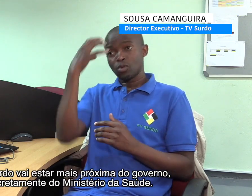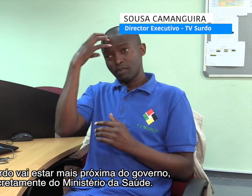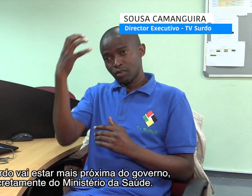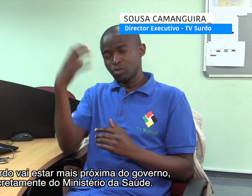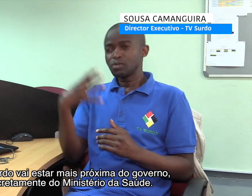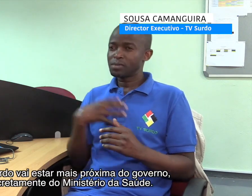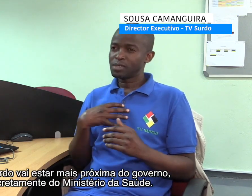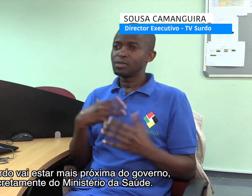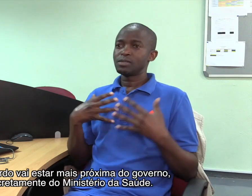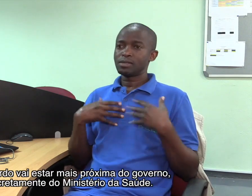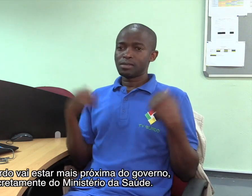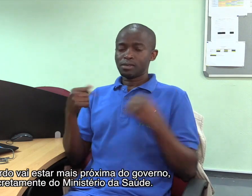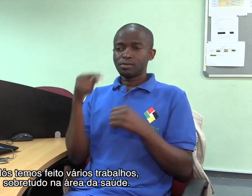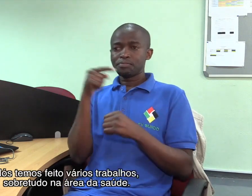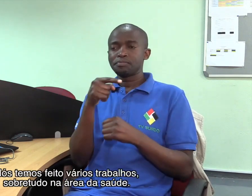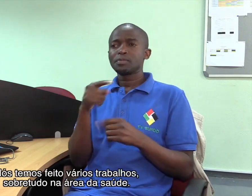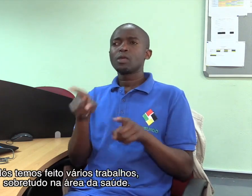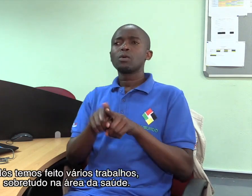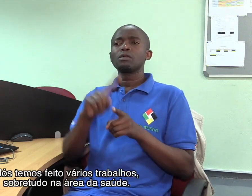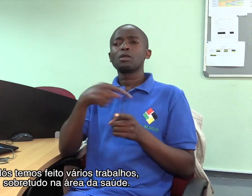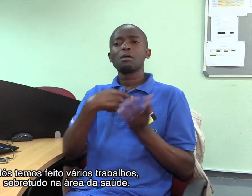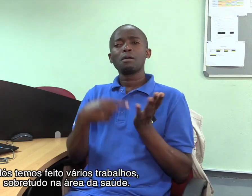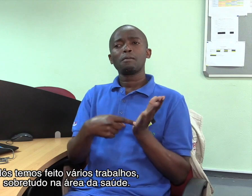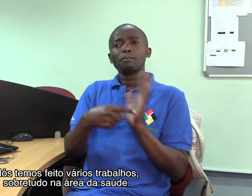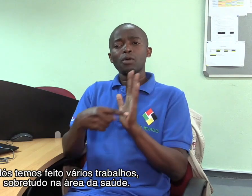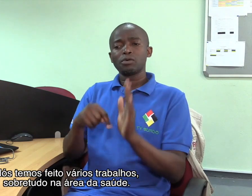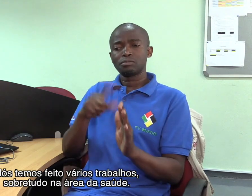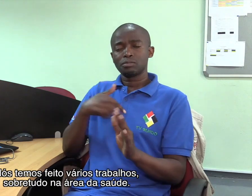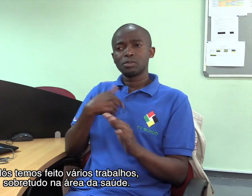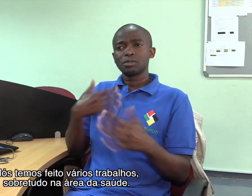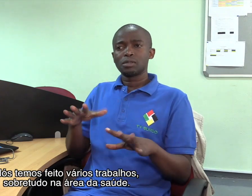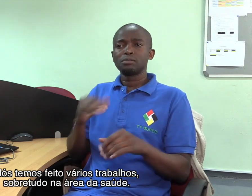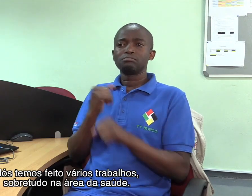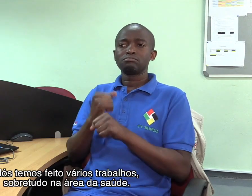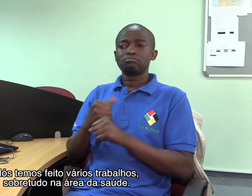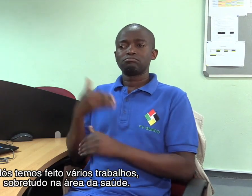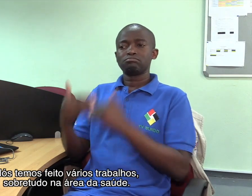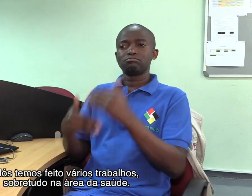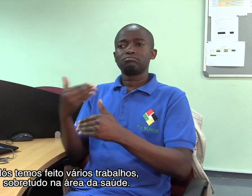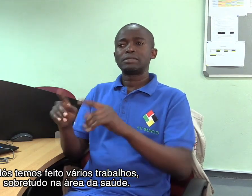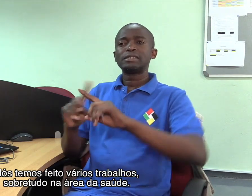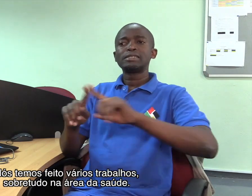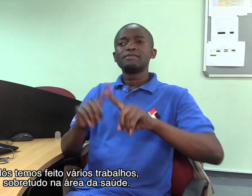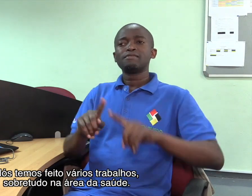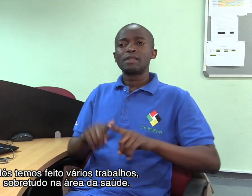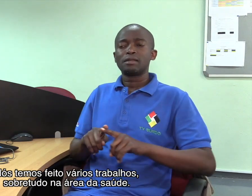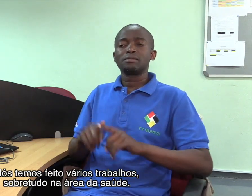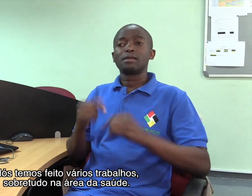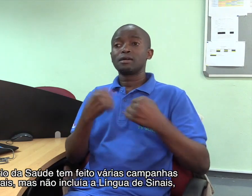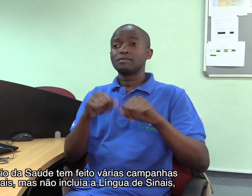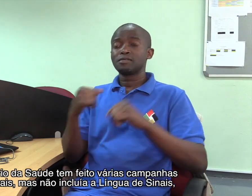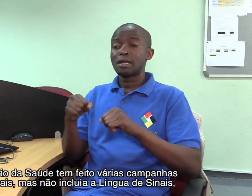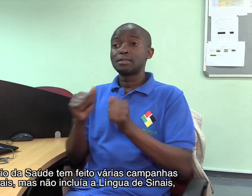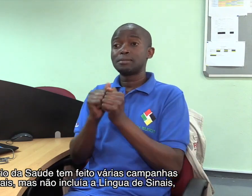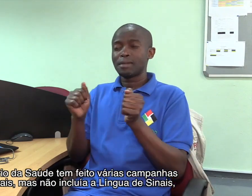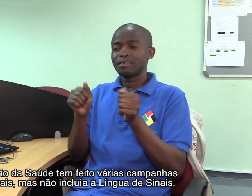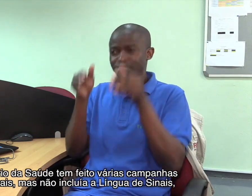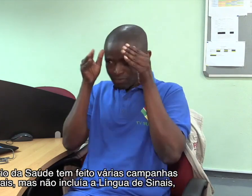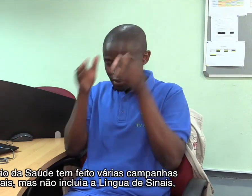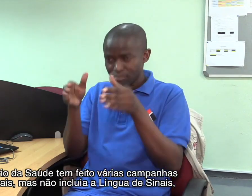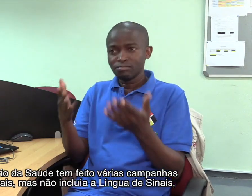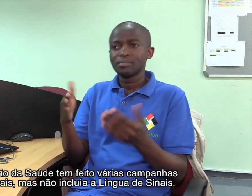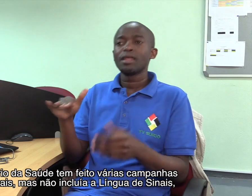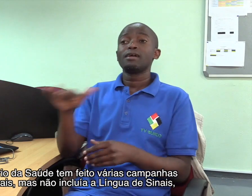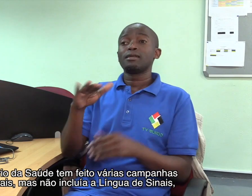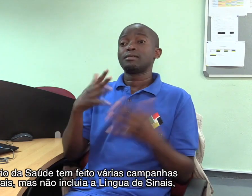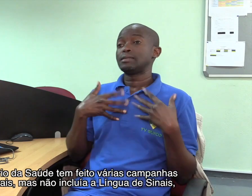concretamente do Ministério da Saúde. Nós temos feito vários trabalhos, sobretudo na área da saúde. O Ministério da Saúde